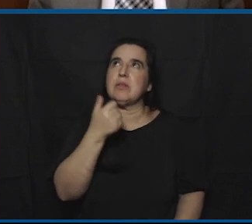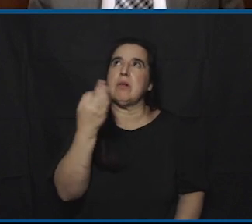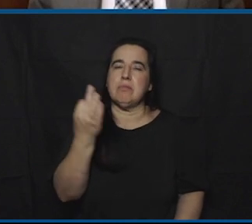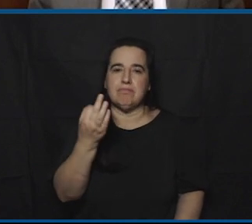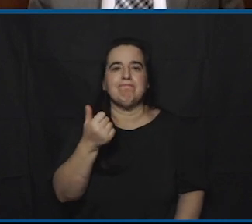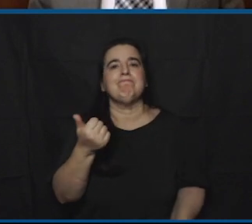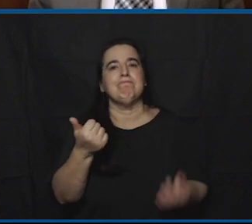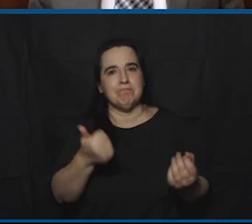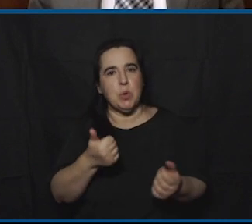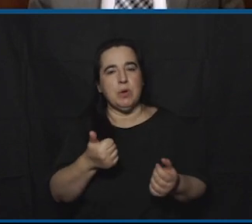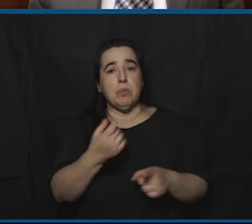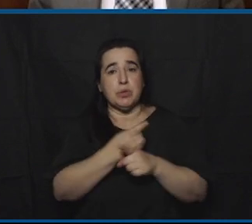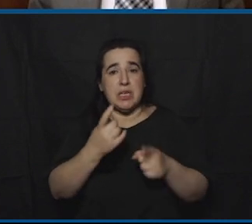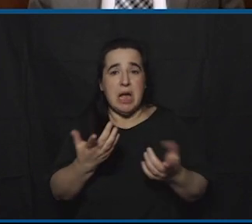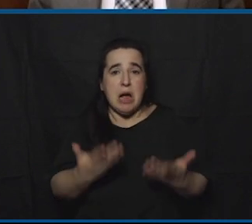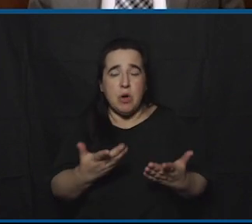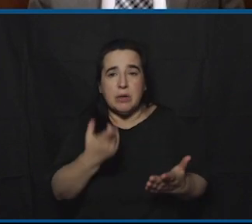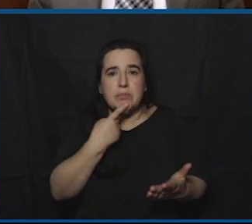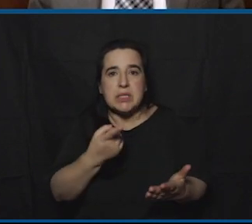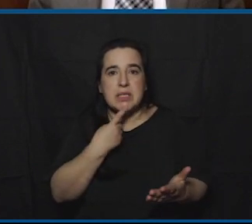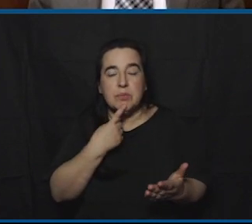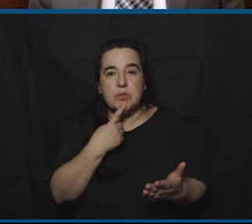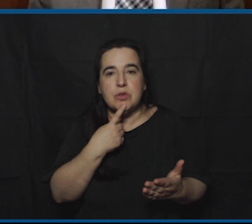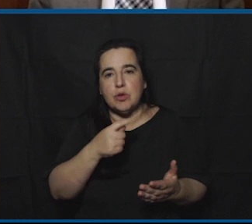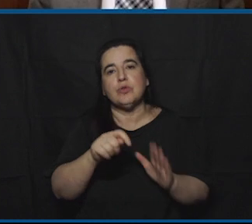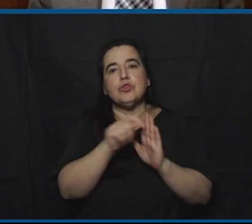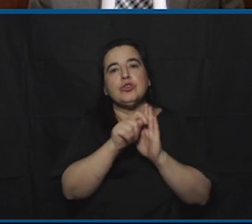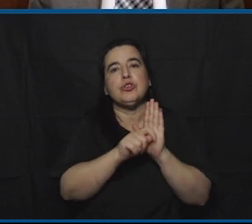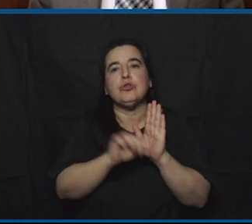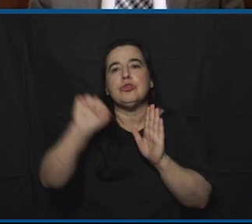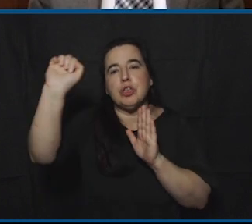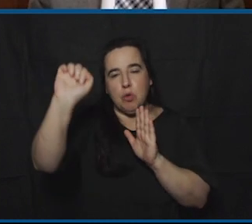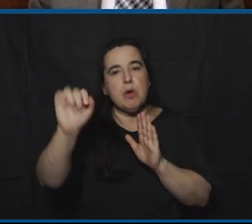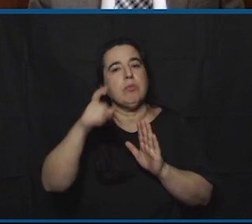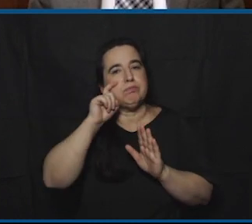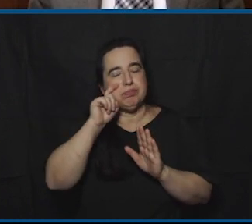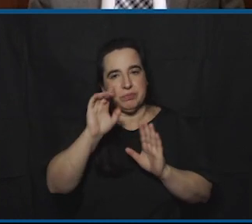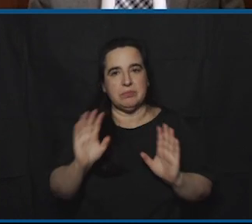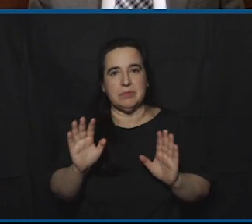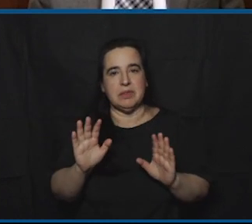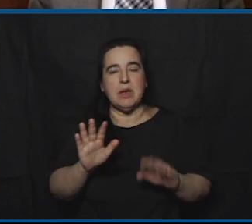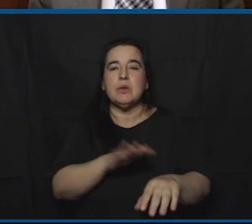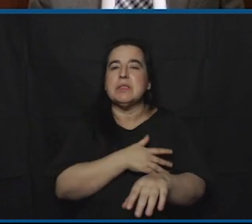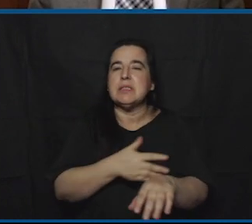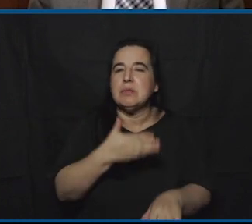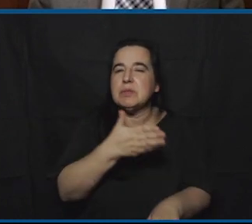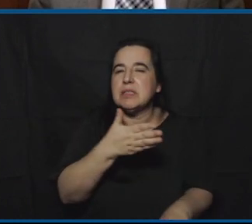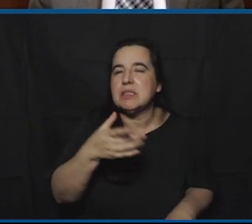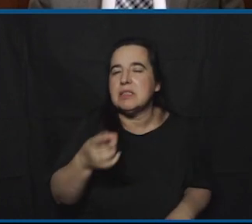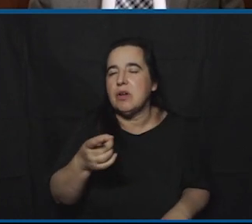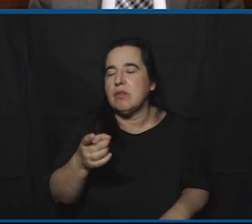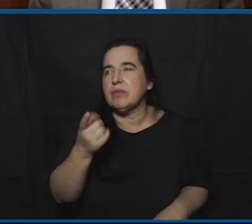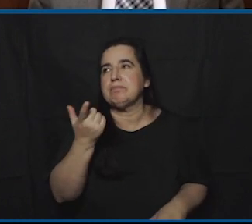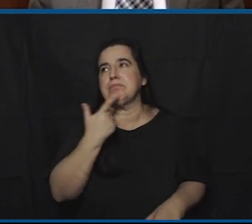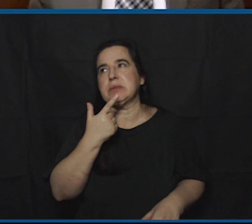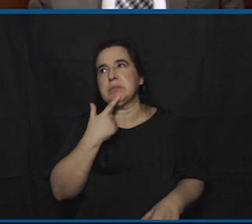agora consigo guardar os teus estatutos. O Salmo 119, para mim, eu identifico-me imenso com este Salmo. E